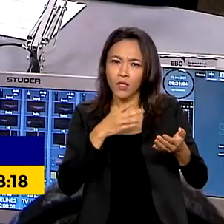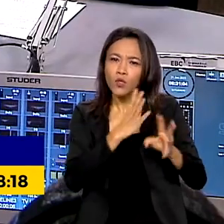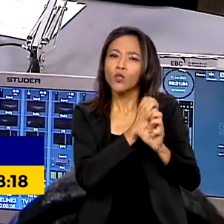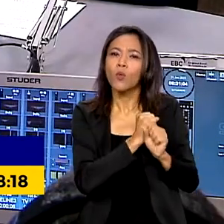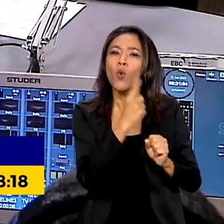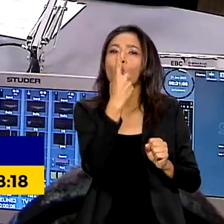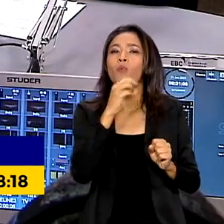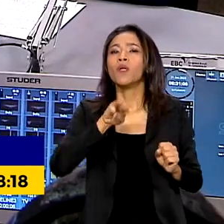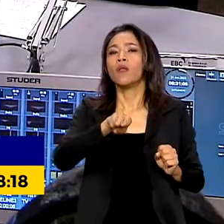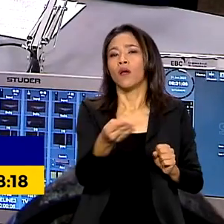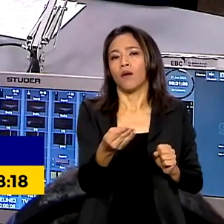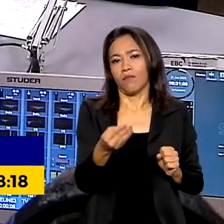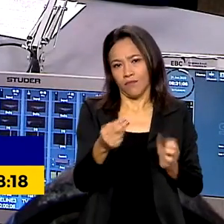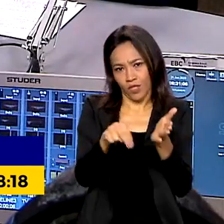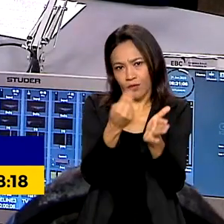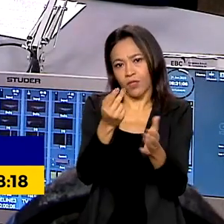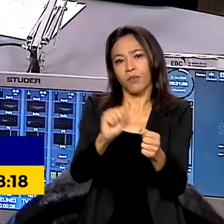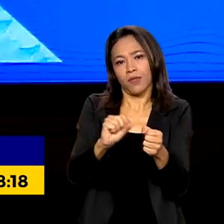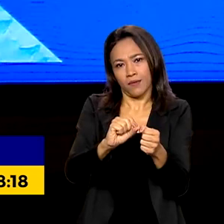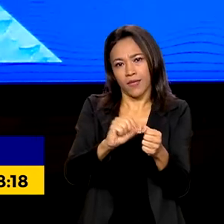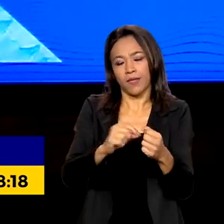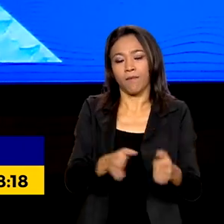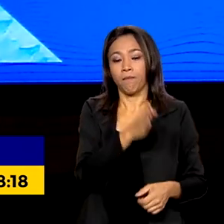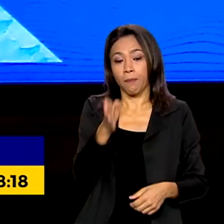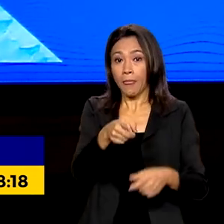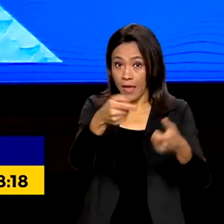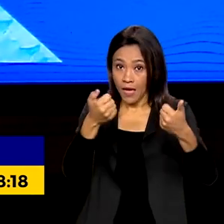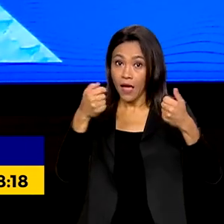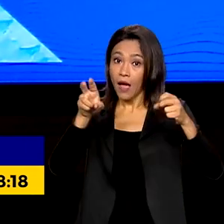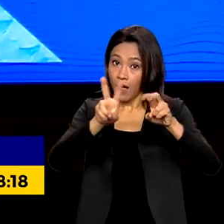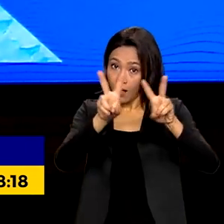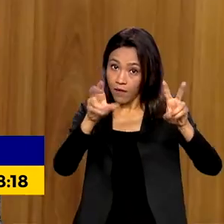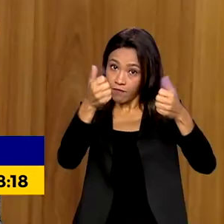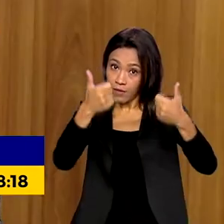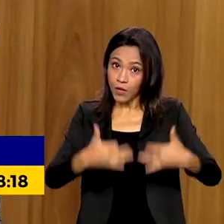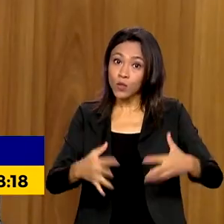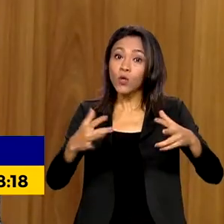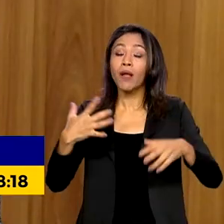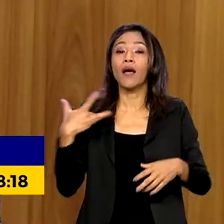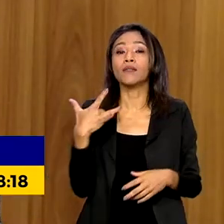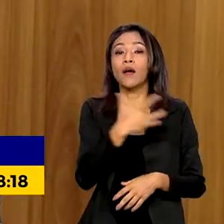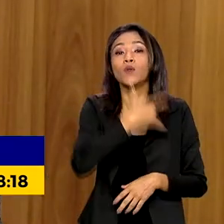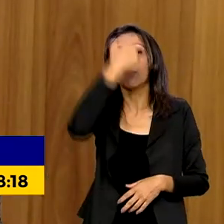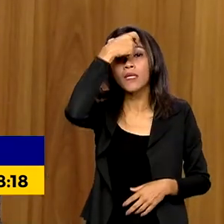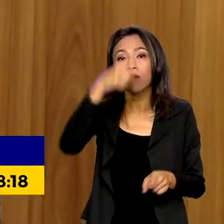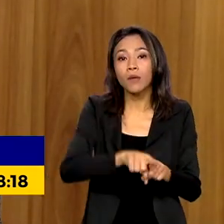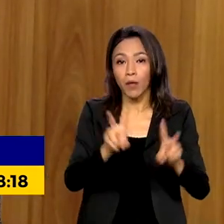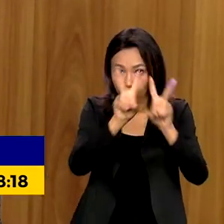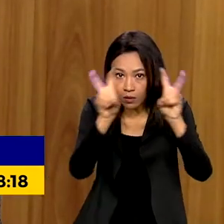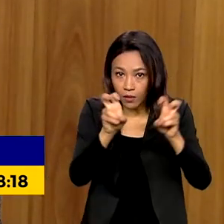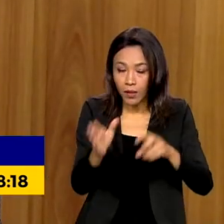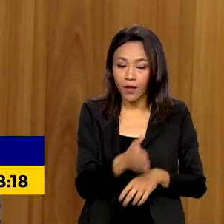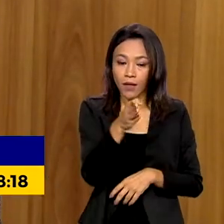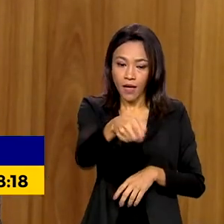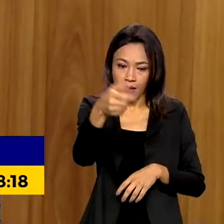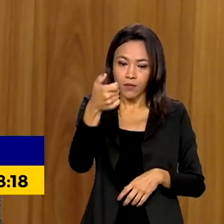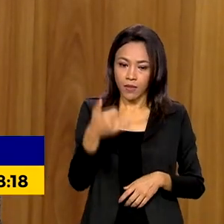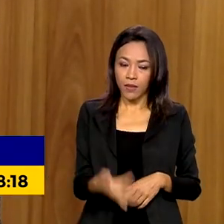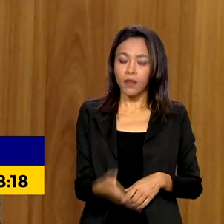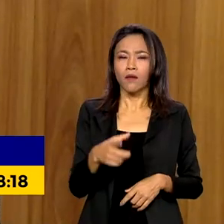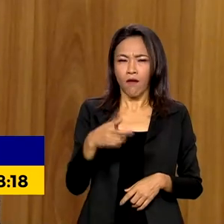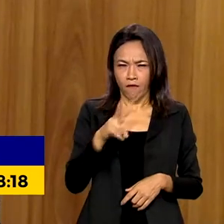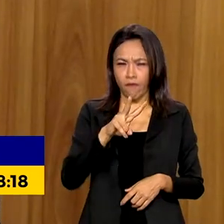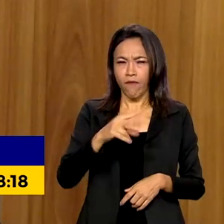serem realizadas. A ministra também falou do cuidado com a saúde mental. Então, nós vamos lançar